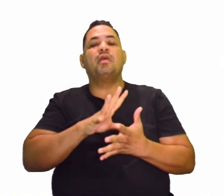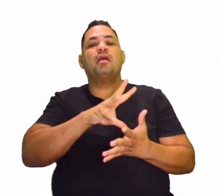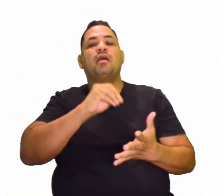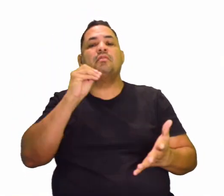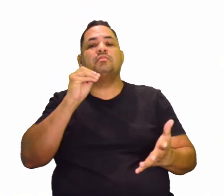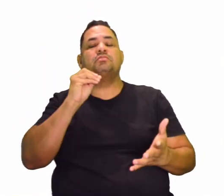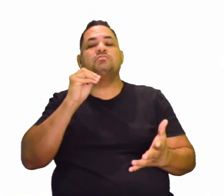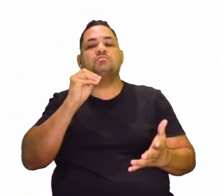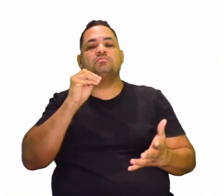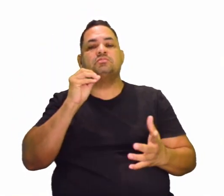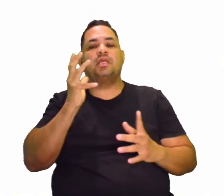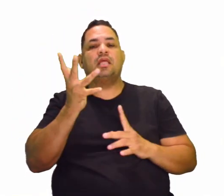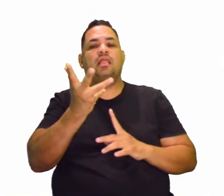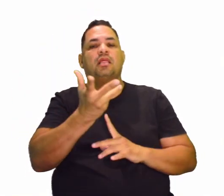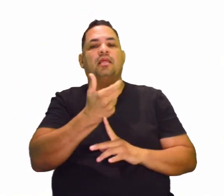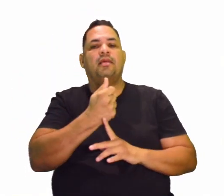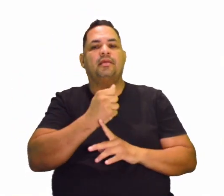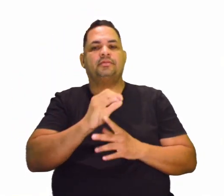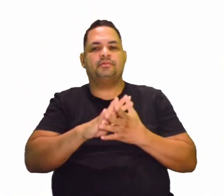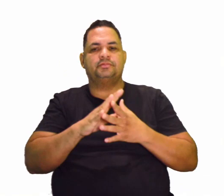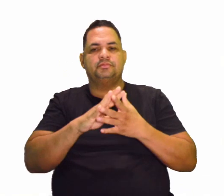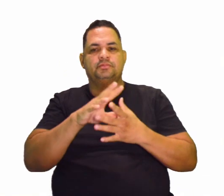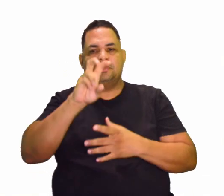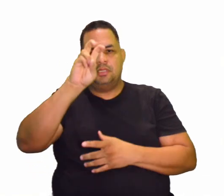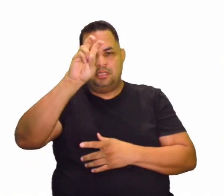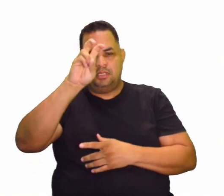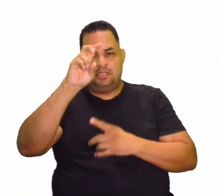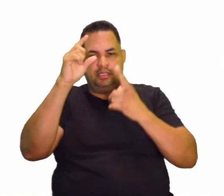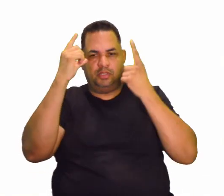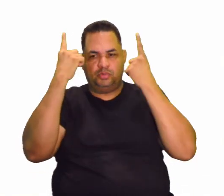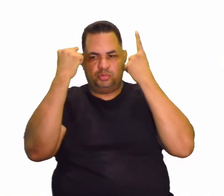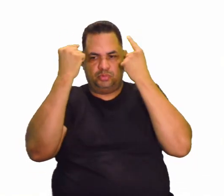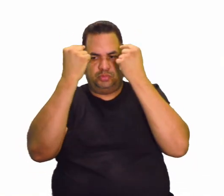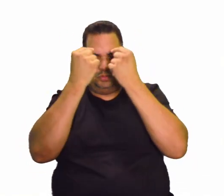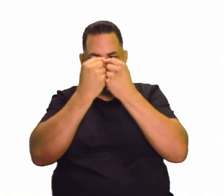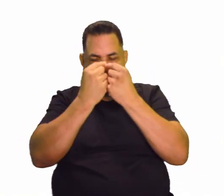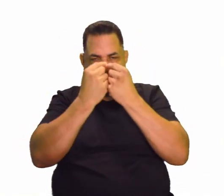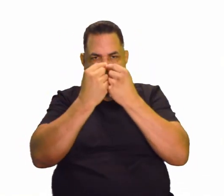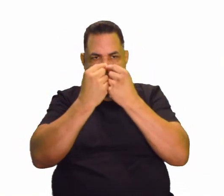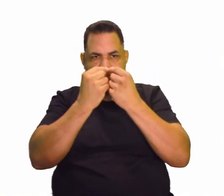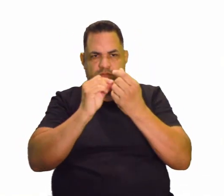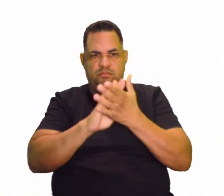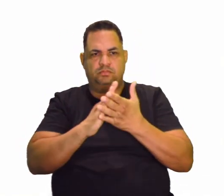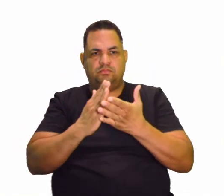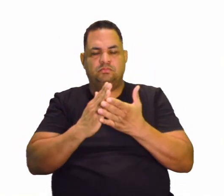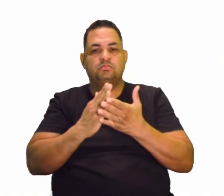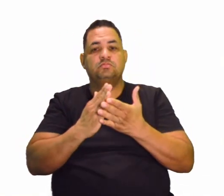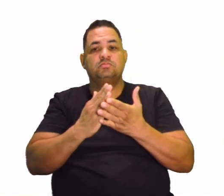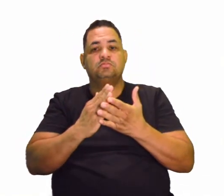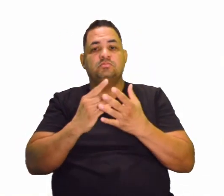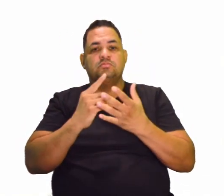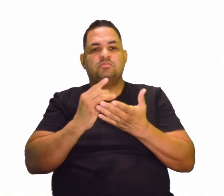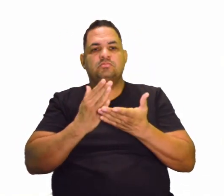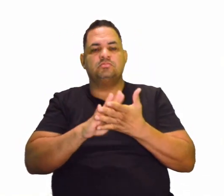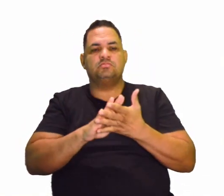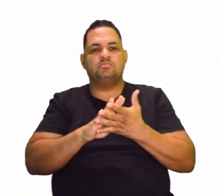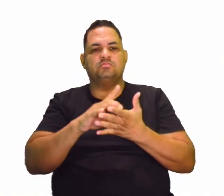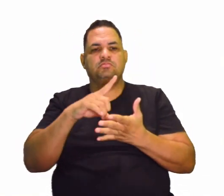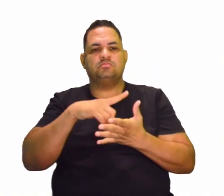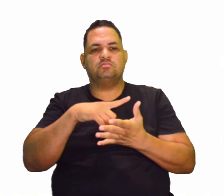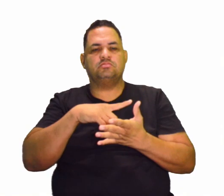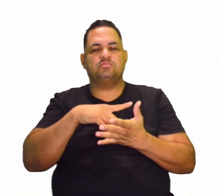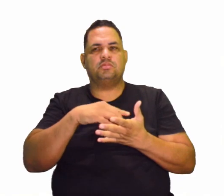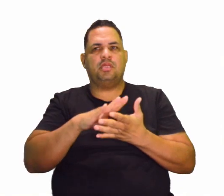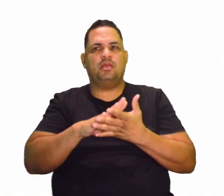arte grega? Nós observamos, né, que sim, que os gregos, como eles exploravam muito a